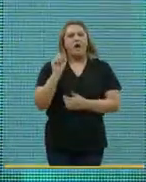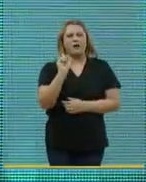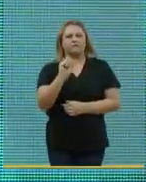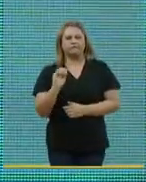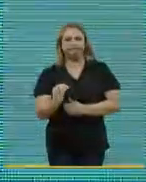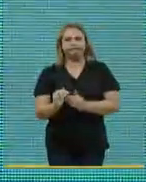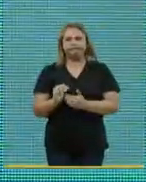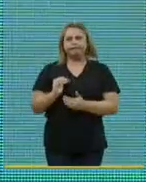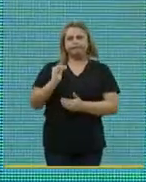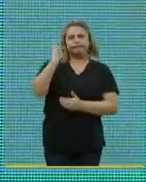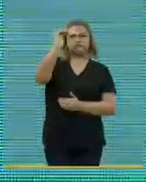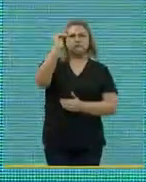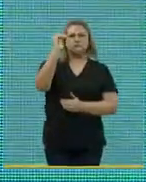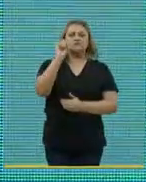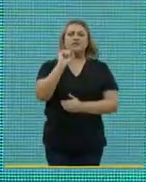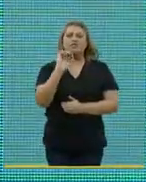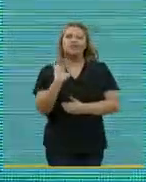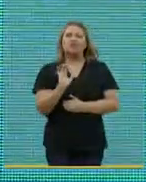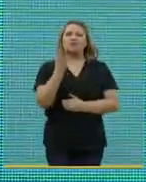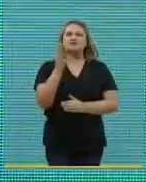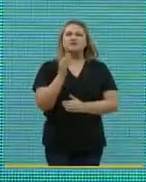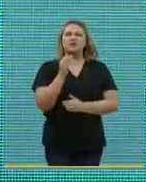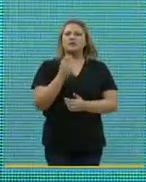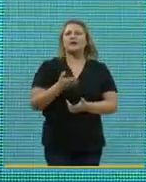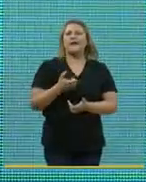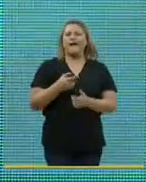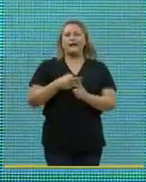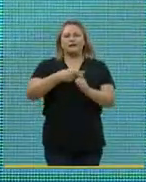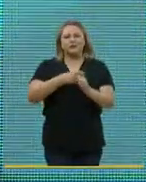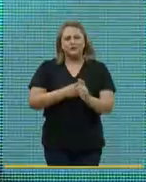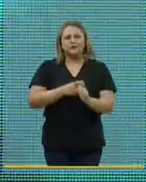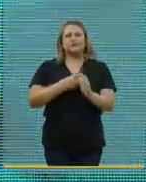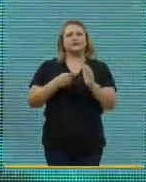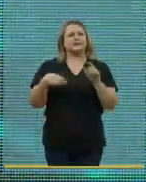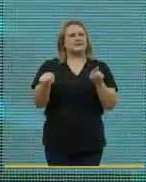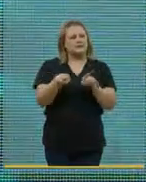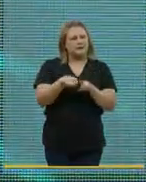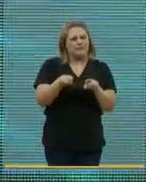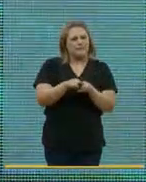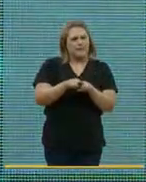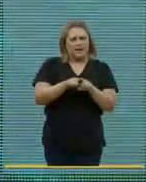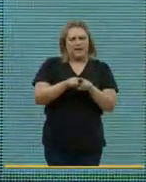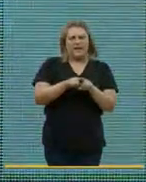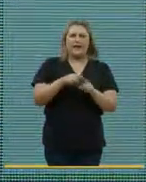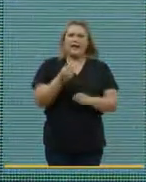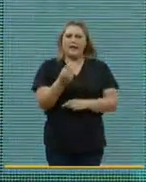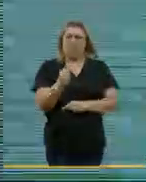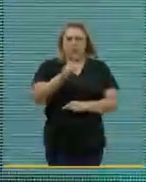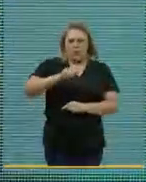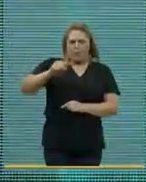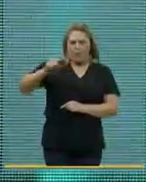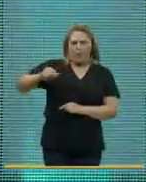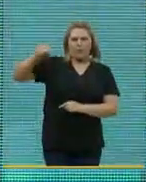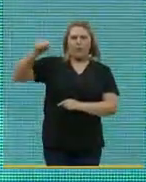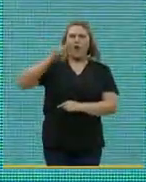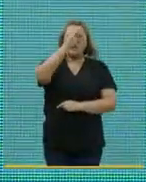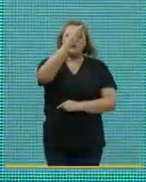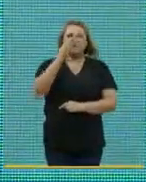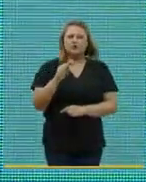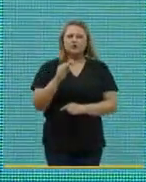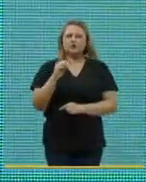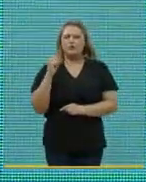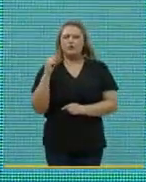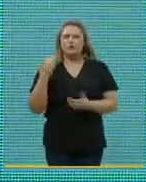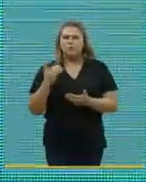estou levou um aumento também da inflação o aumento gastos públicos com juro alto com inflação